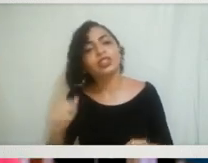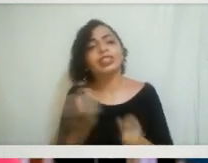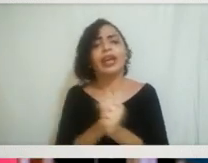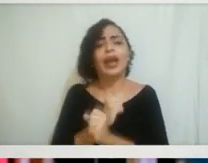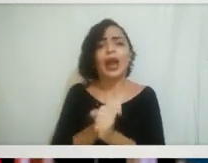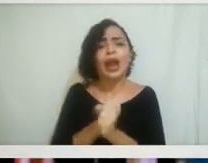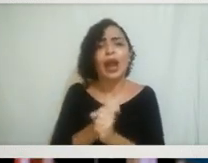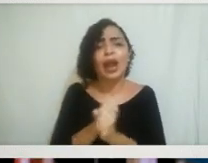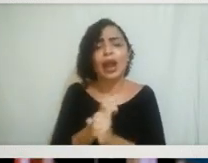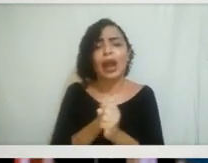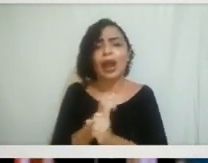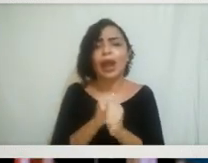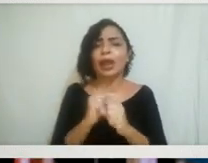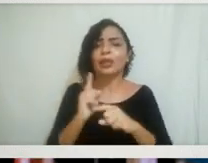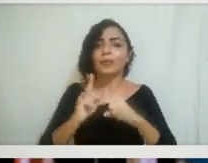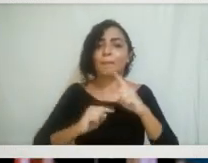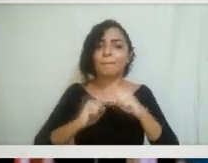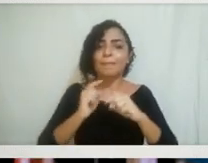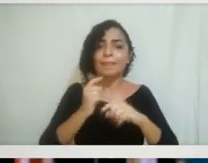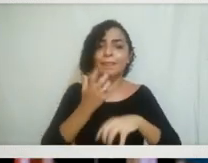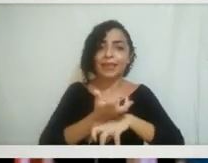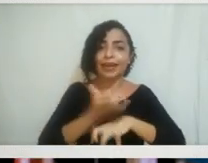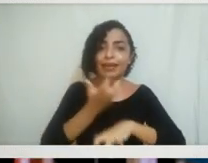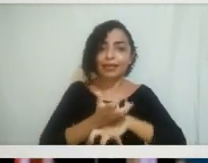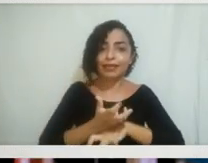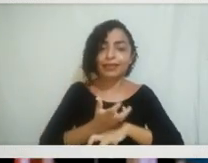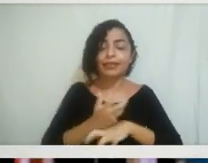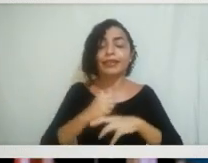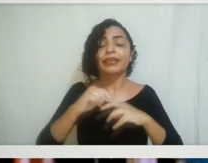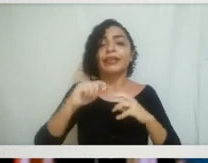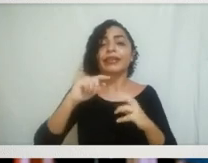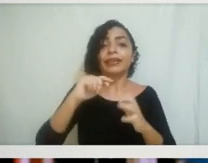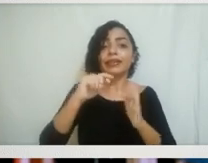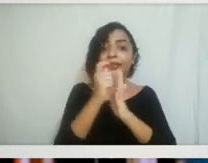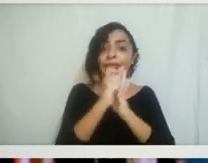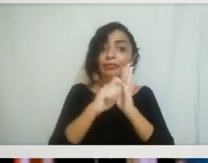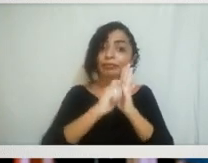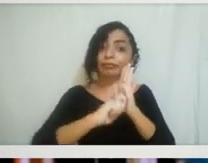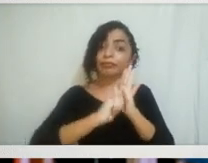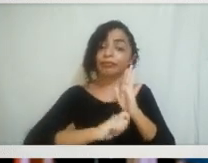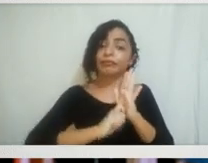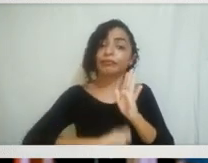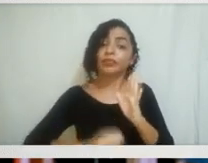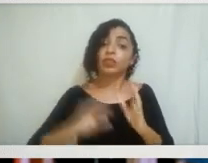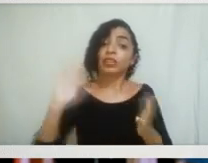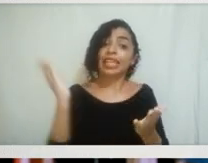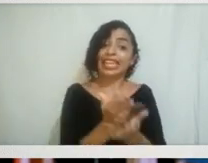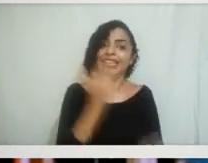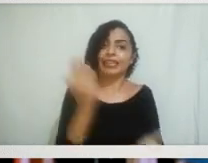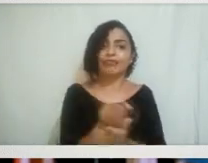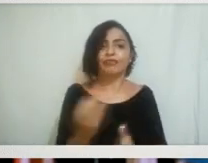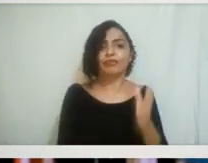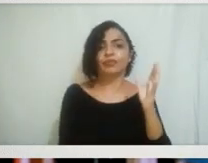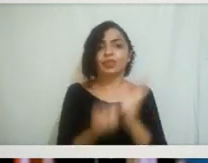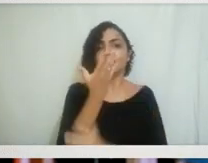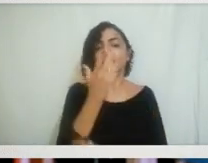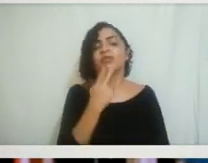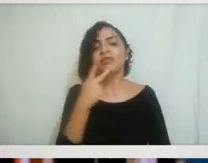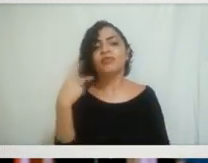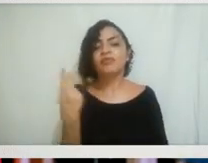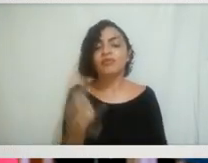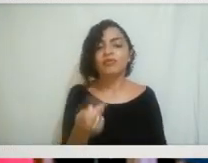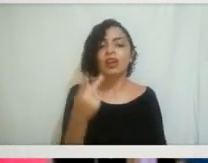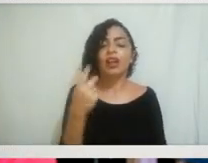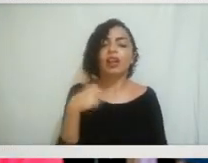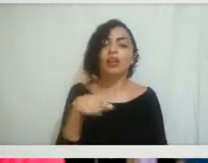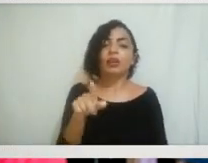anos e anos trabalhando nessa matéria até chegar na publicação desse livro. E ele conta de um terceiro mundismo,